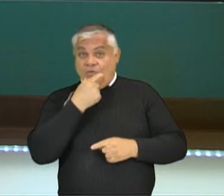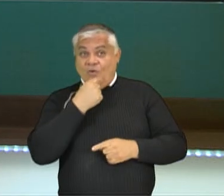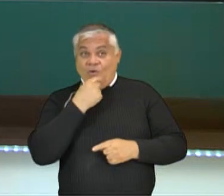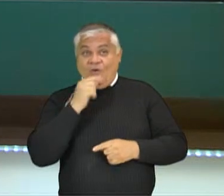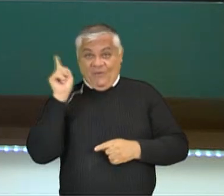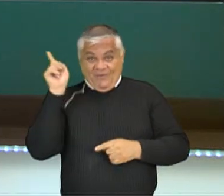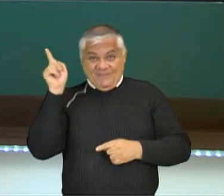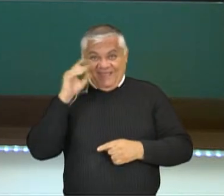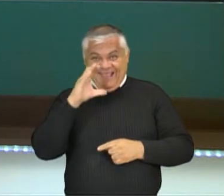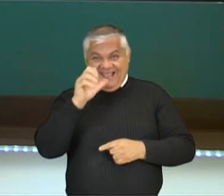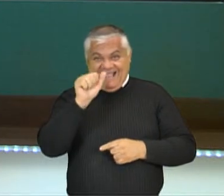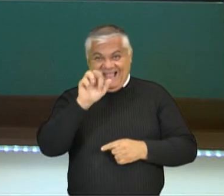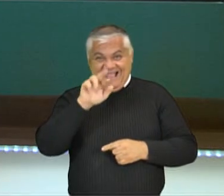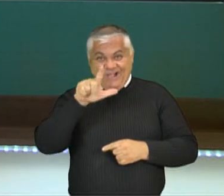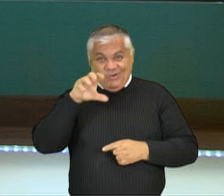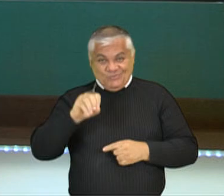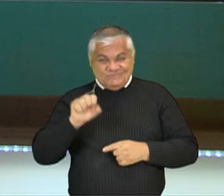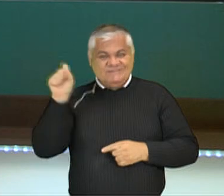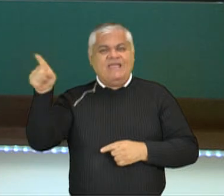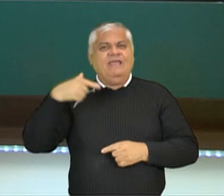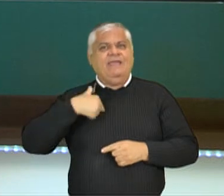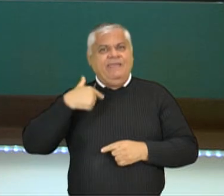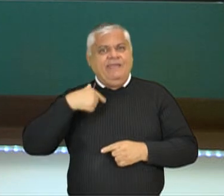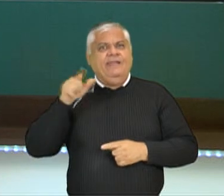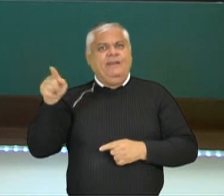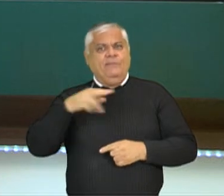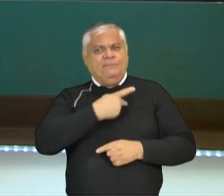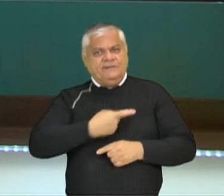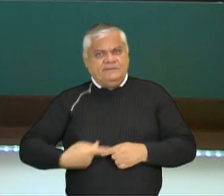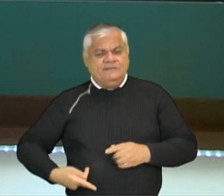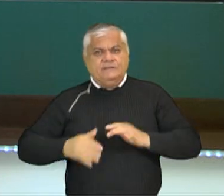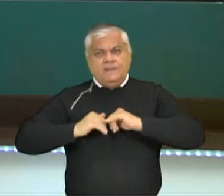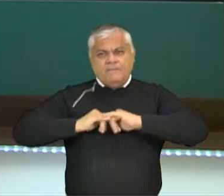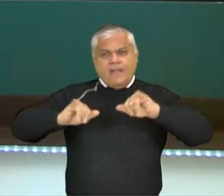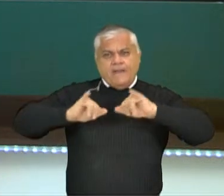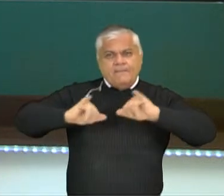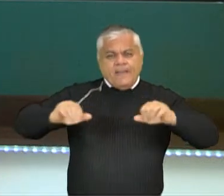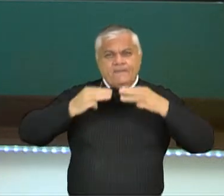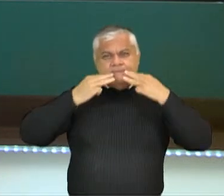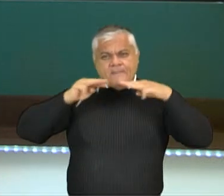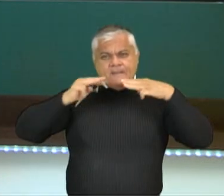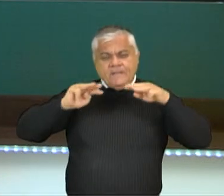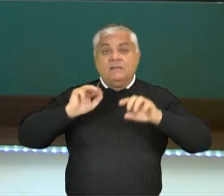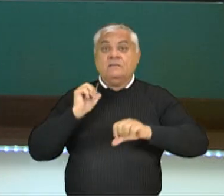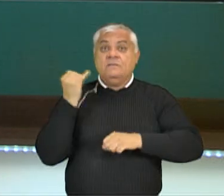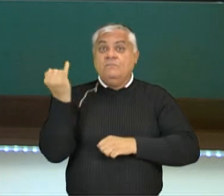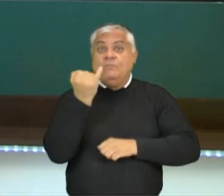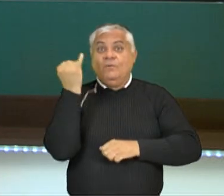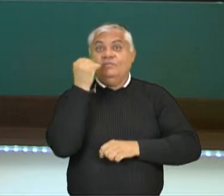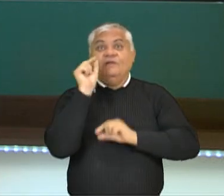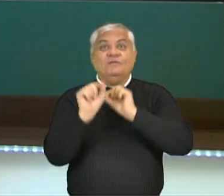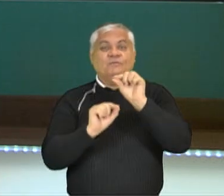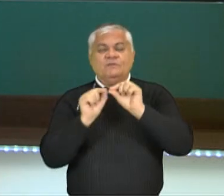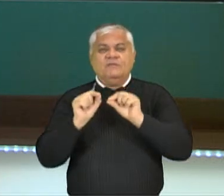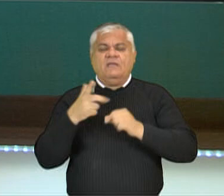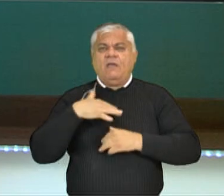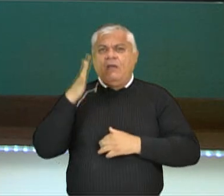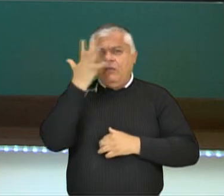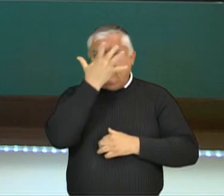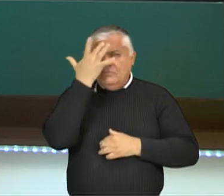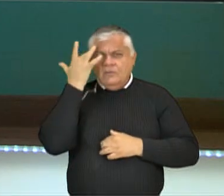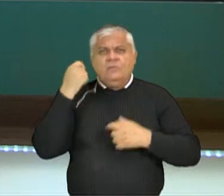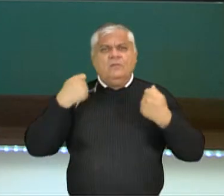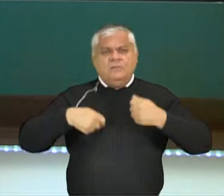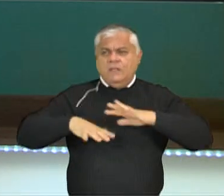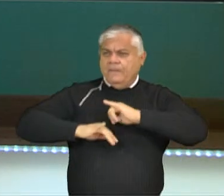da Confederação Brasileira de Voleibol, através do marketing esportivo, ele verificou que era importante, né, que as pessoas chegassem